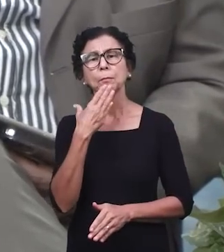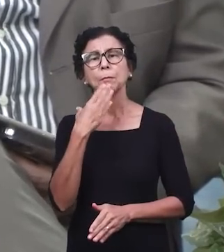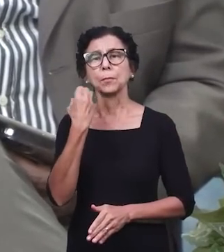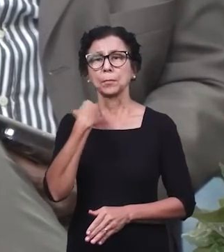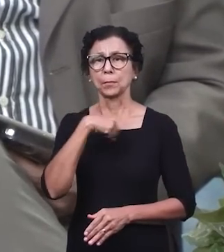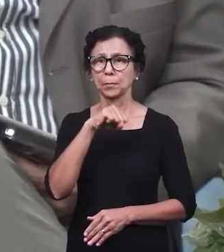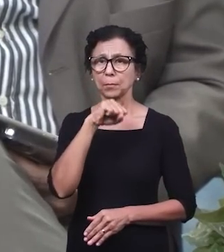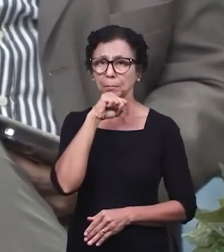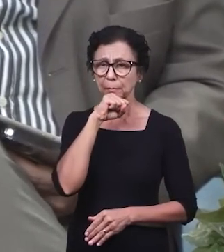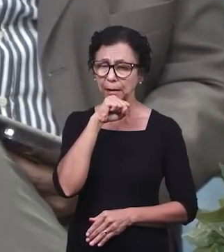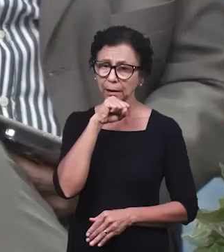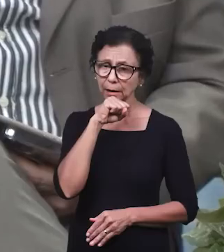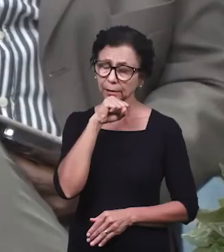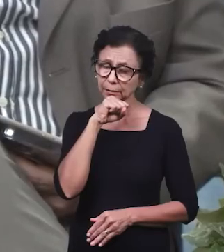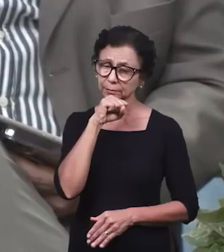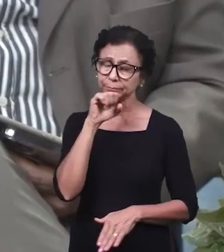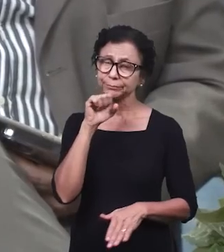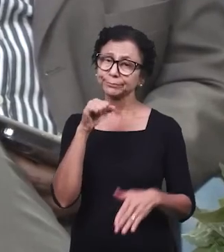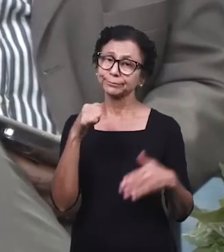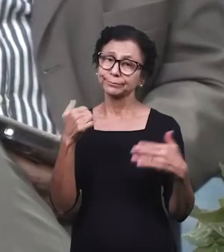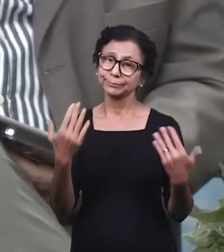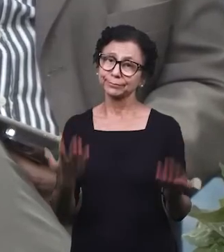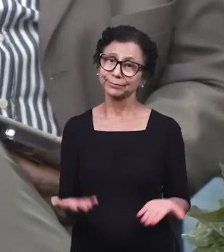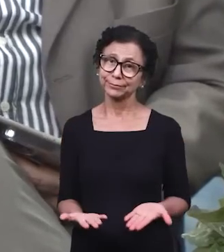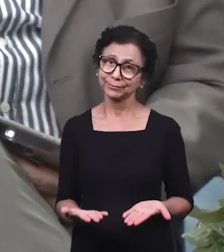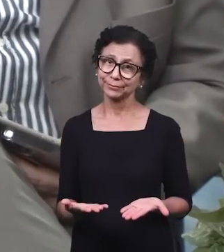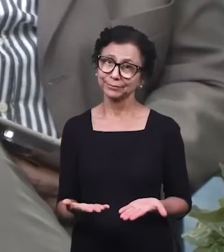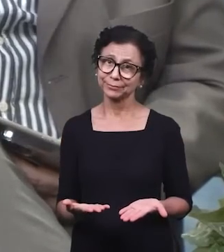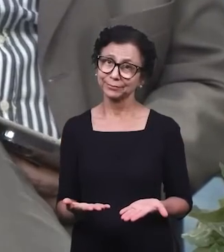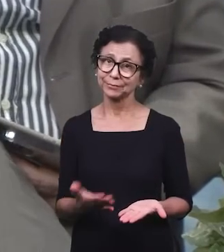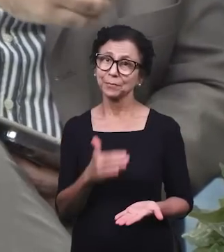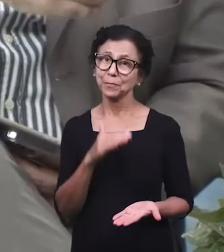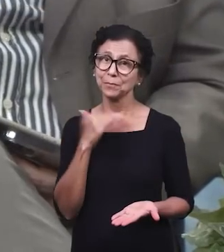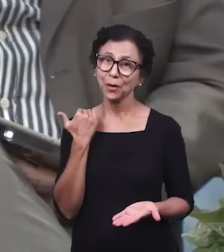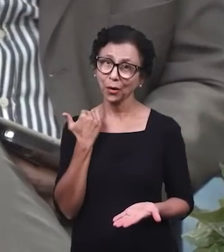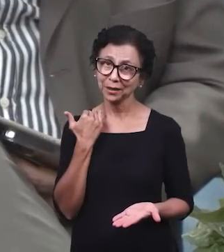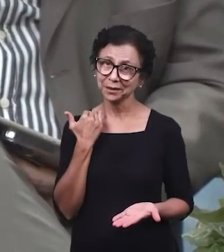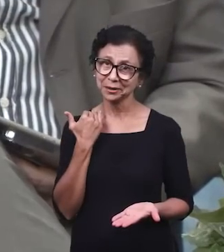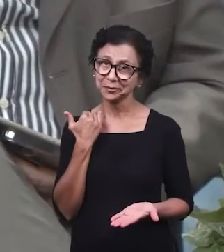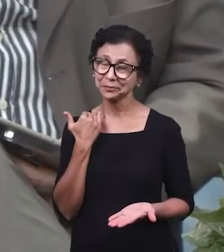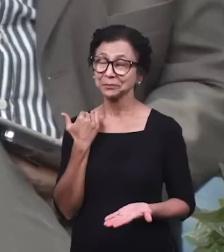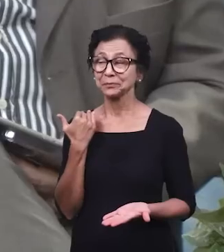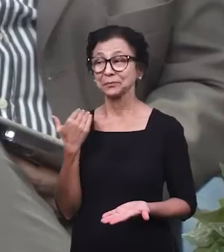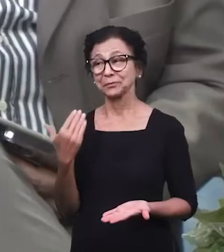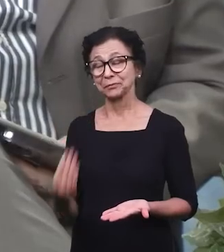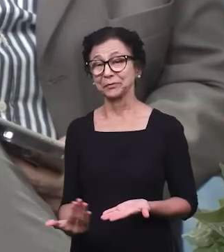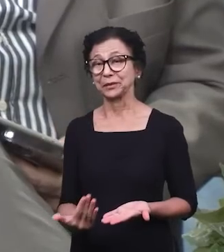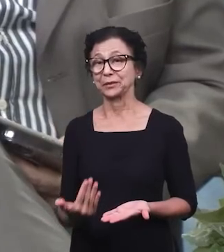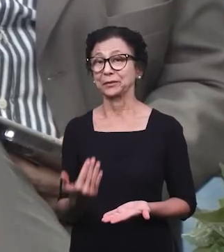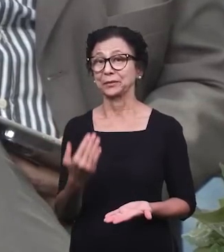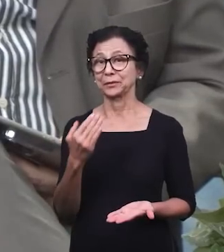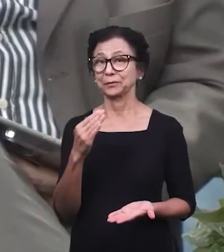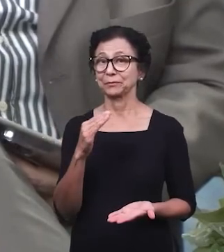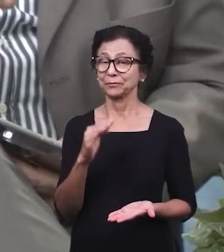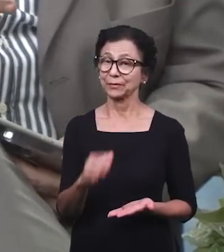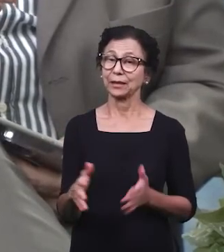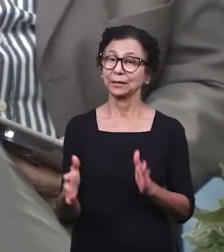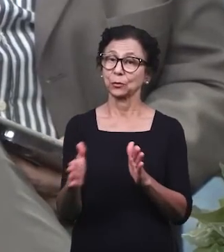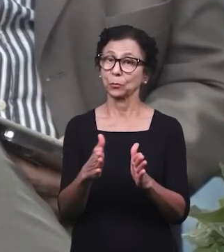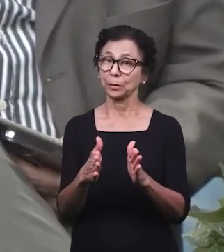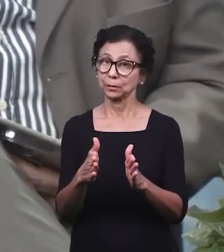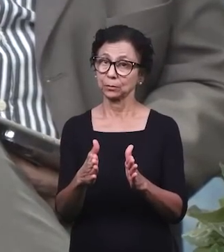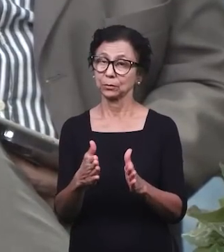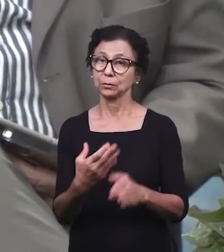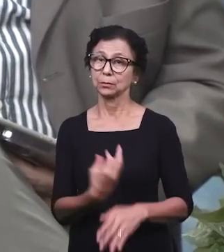validade, né? Vai chegar um momento em que você vai estar sozinho, sozinha, e vai ter que cuidar, né? Aí